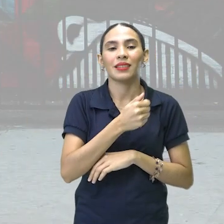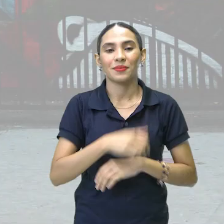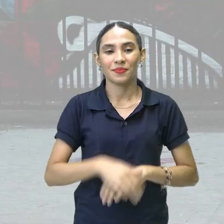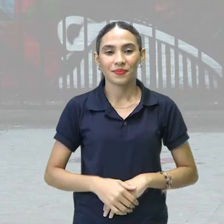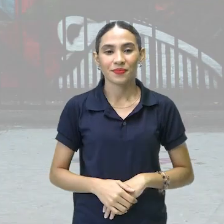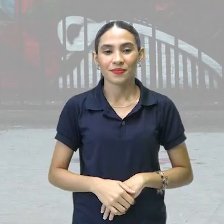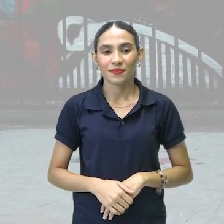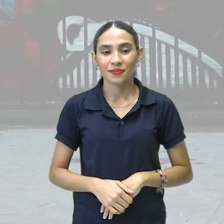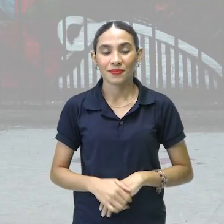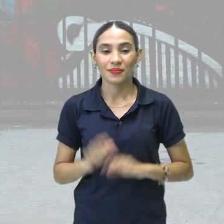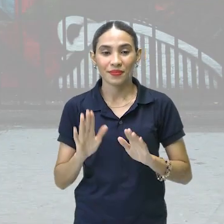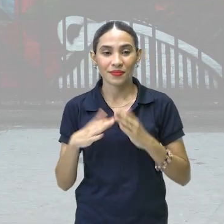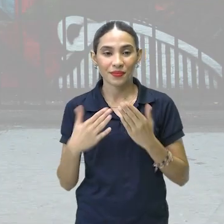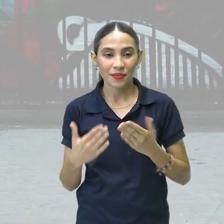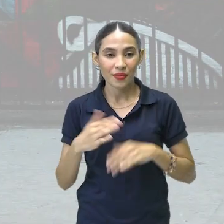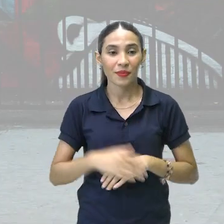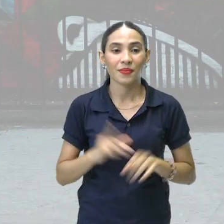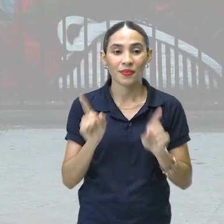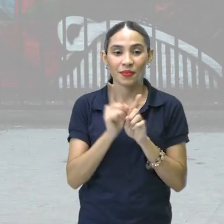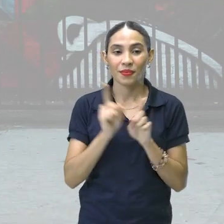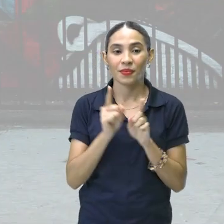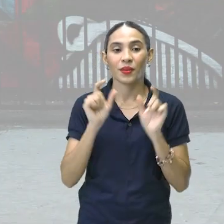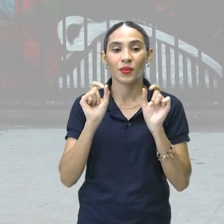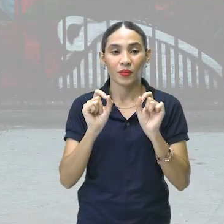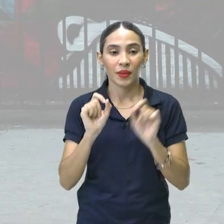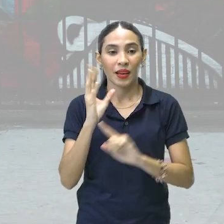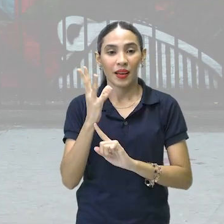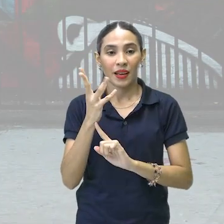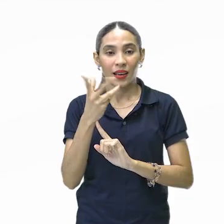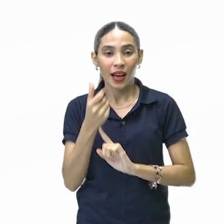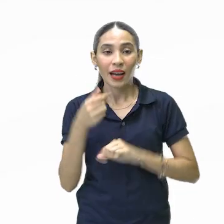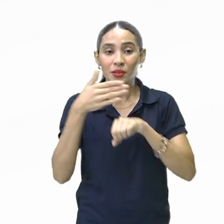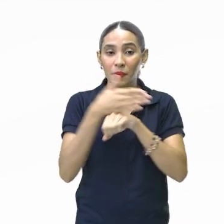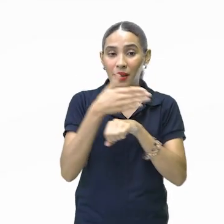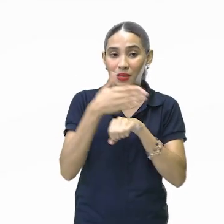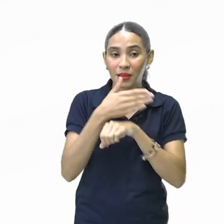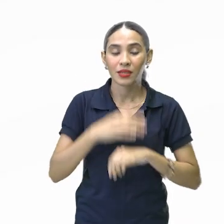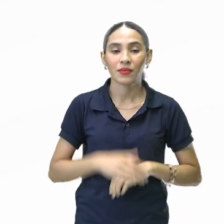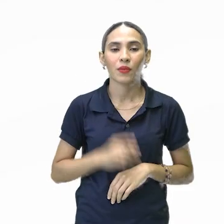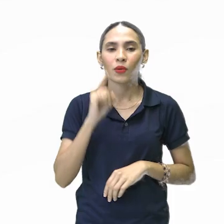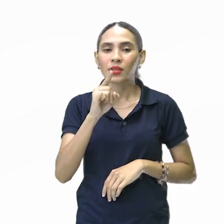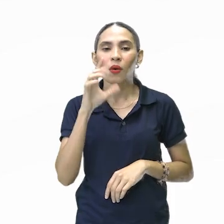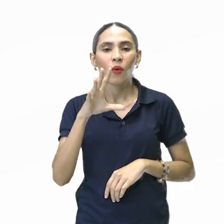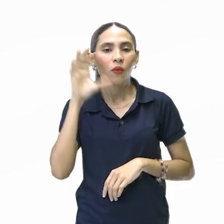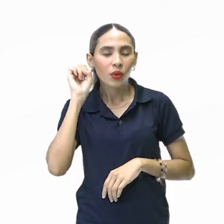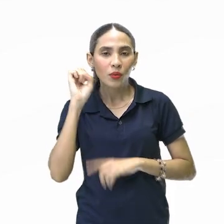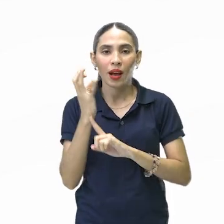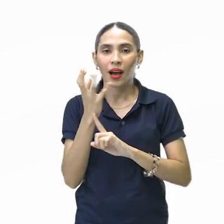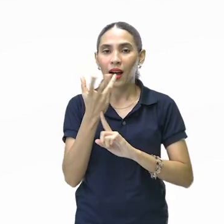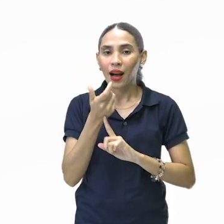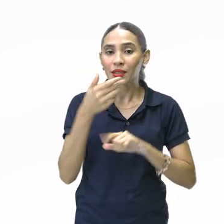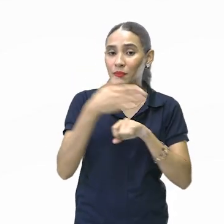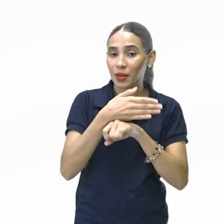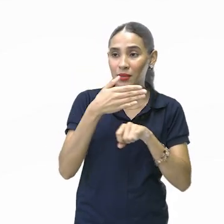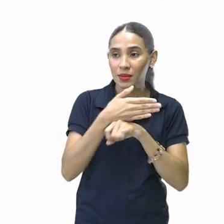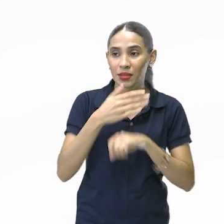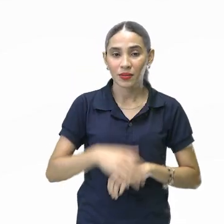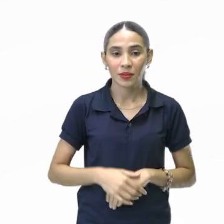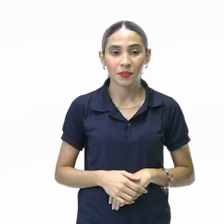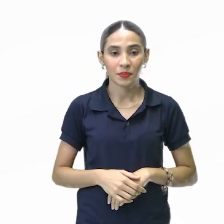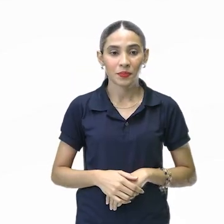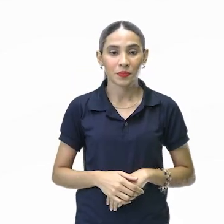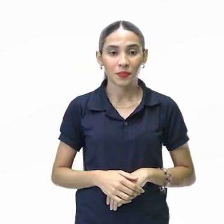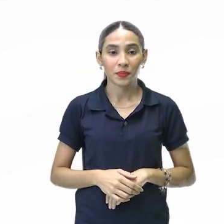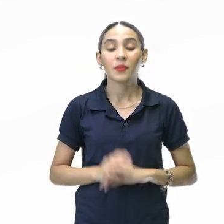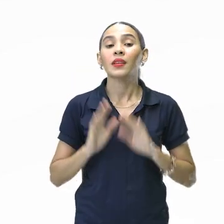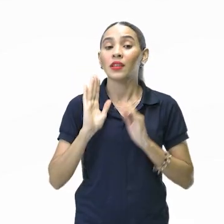Baía de Guanabara. Então, a gente vai falar agora sobre arte participativa. Você já ouviu falar de arte